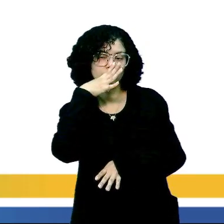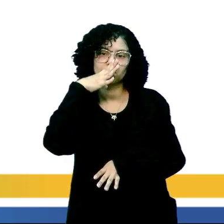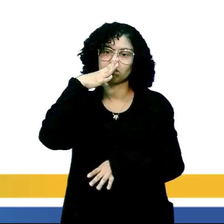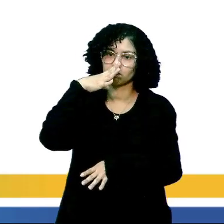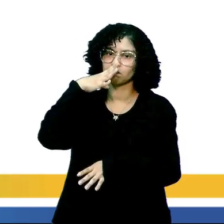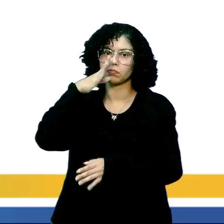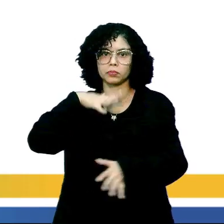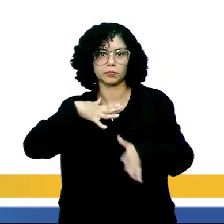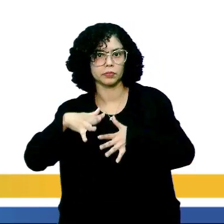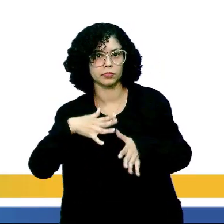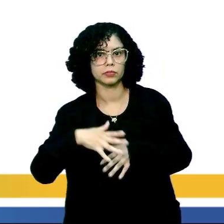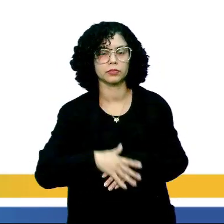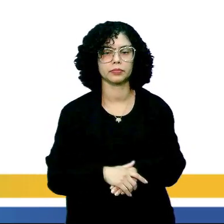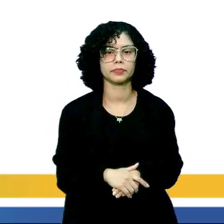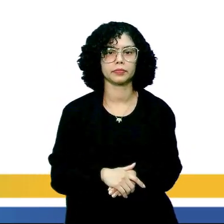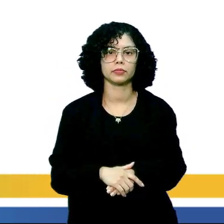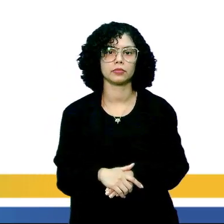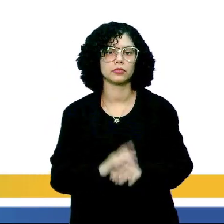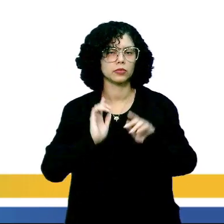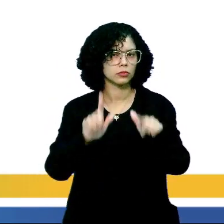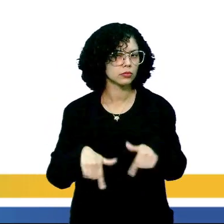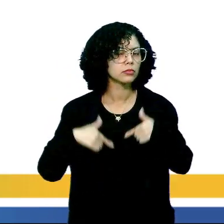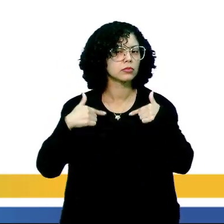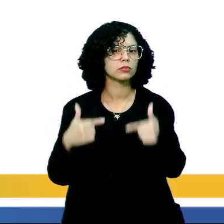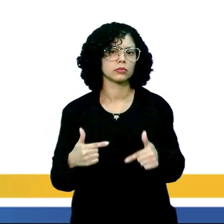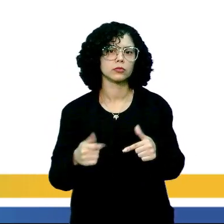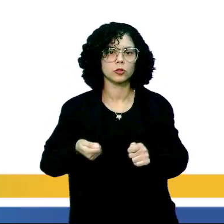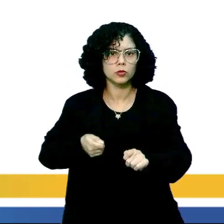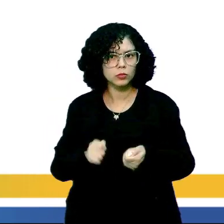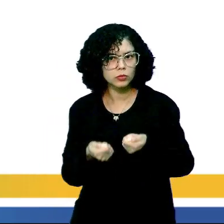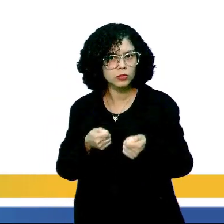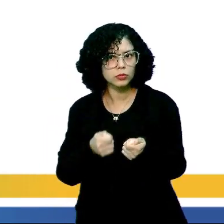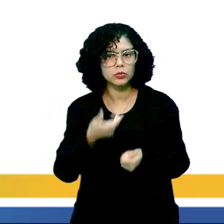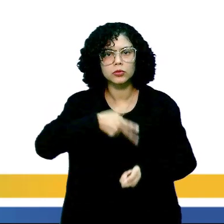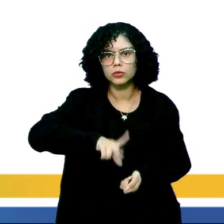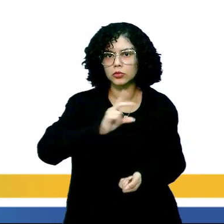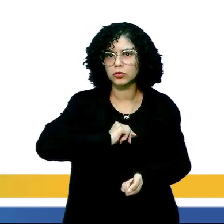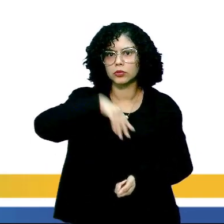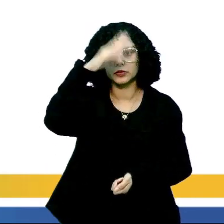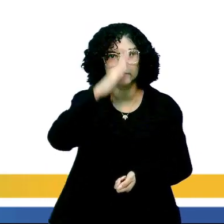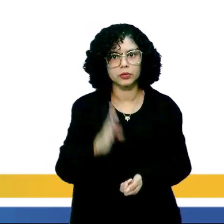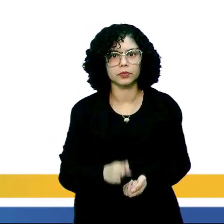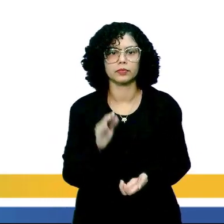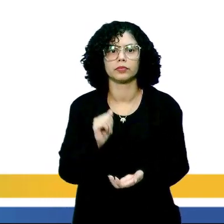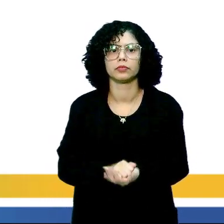pouquinho esse movimento. A galera lutava contra o domínio português sobre o Brasil.